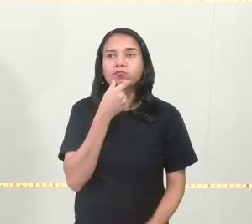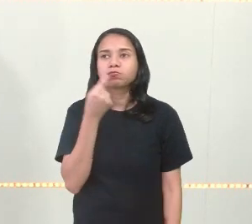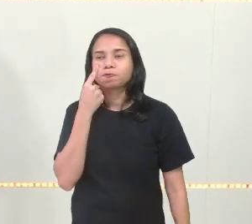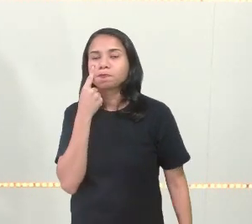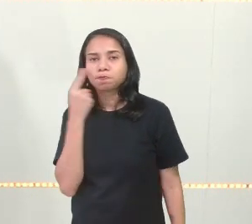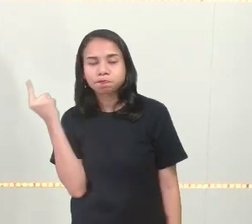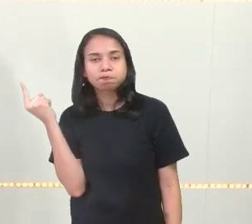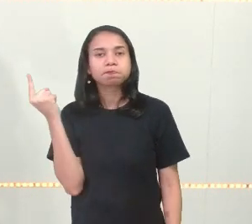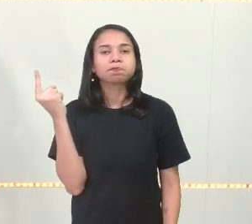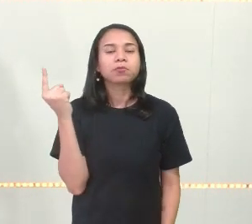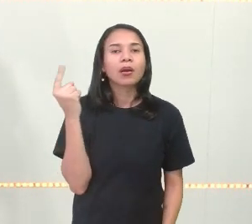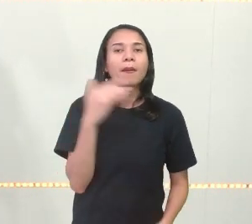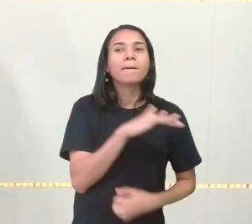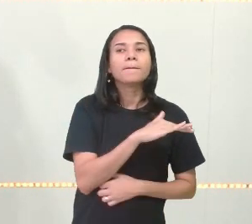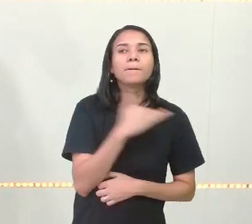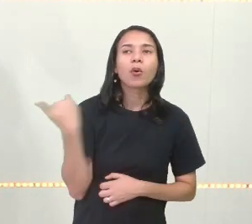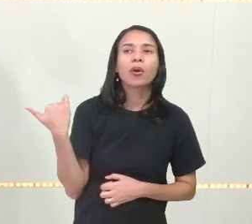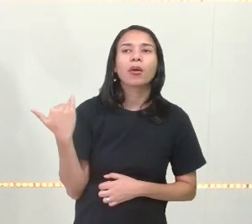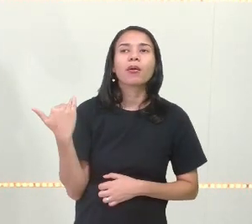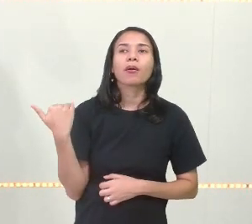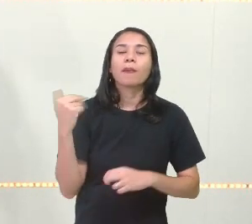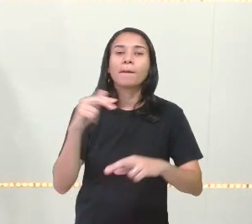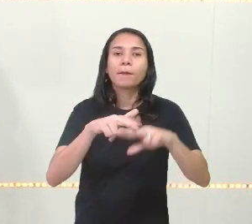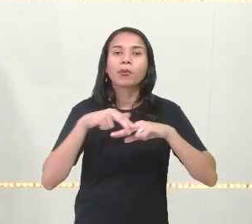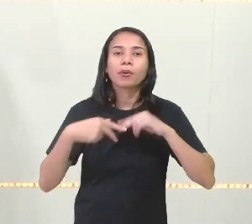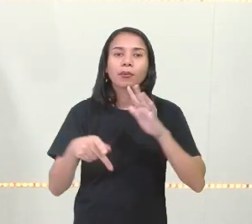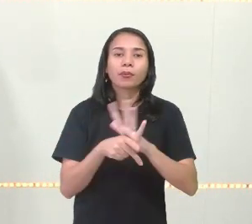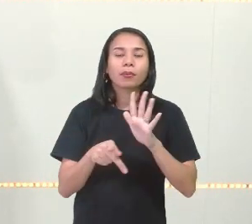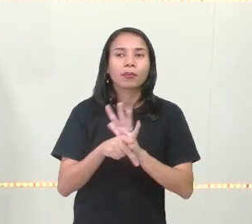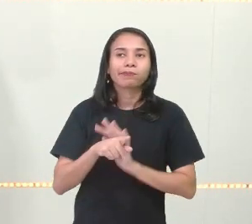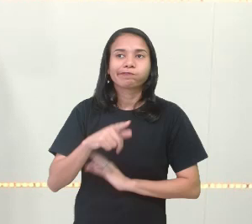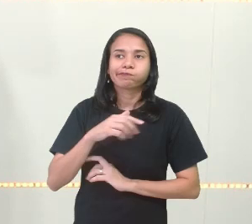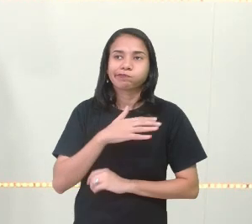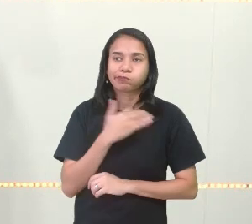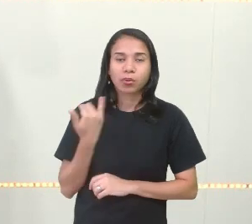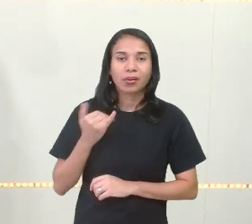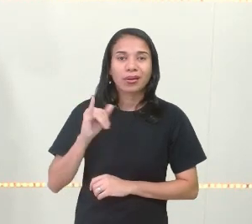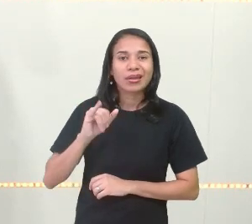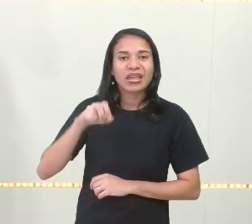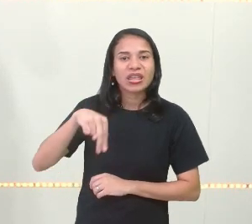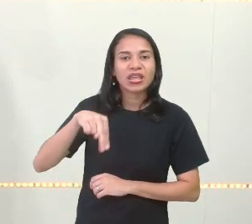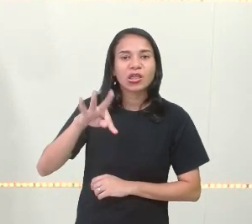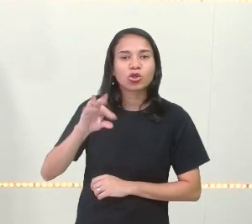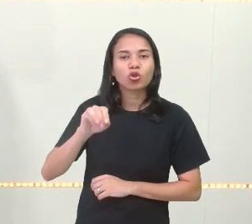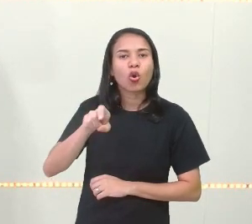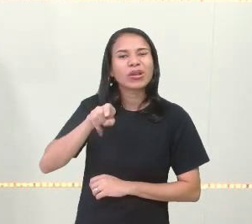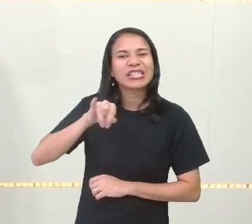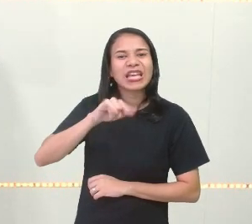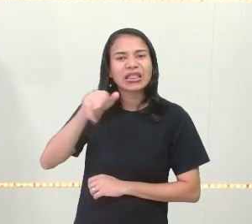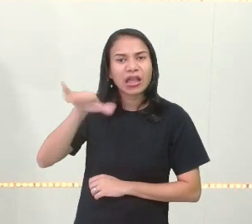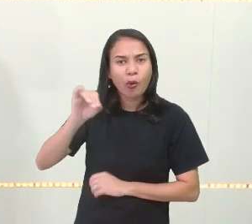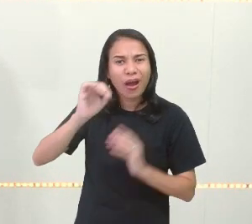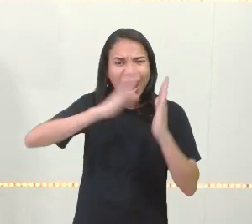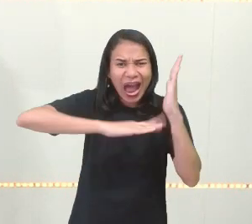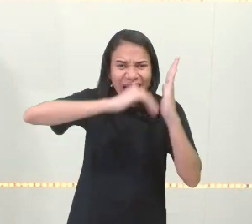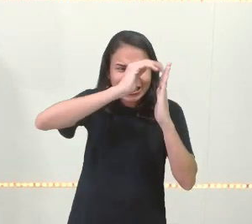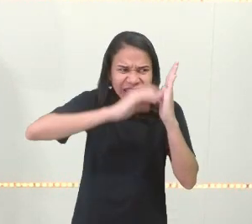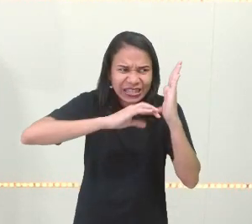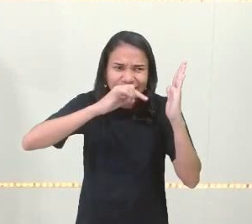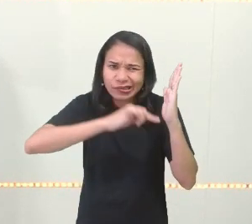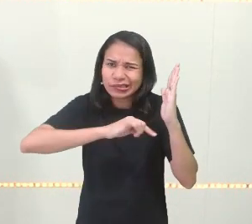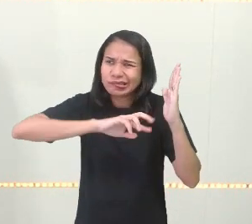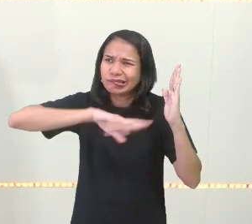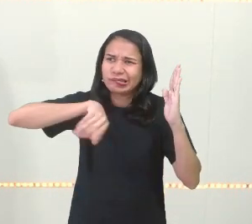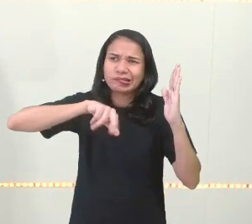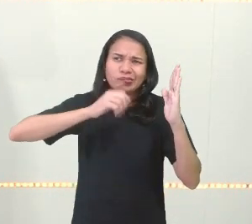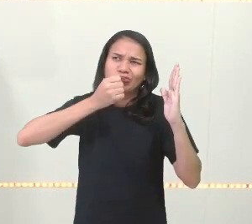Portinari, ele faleceu foi por causa de intoxicação. As tintas que usavam naquela época, elas tinham um material que não era